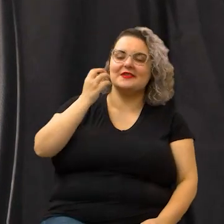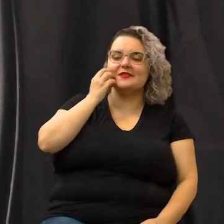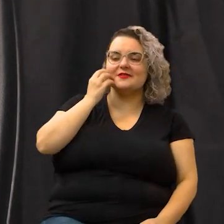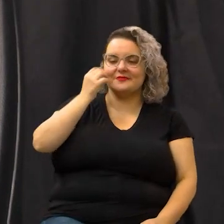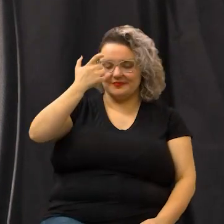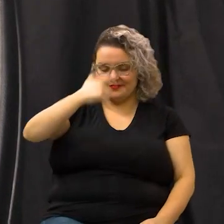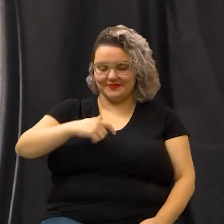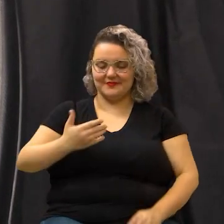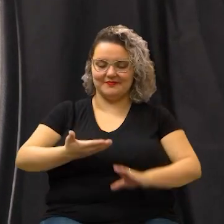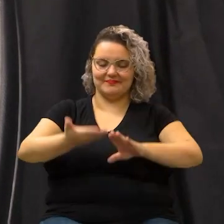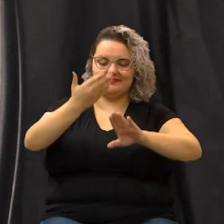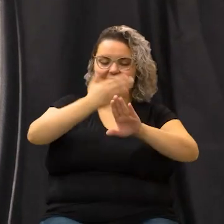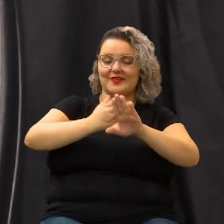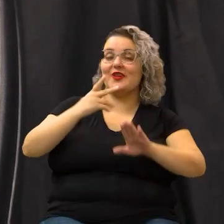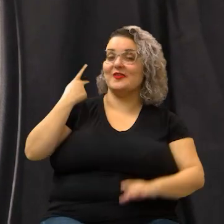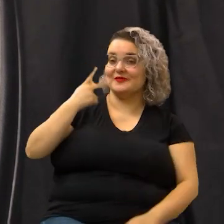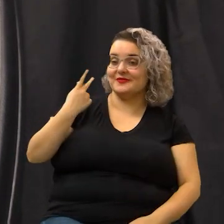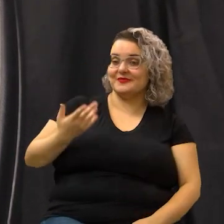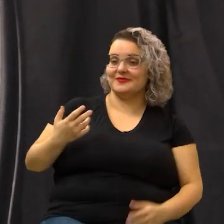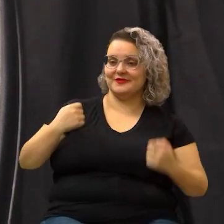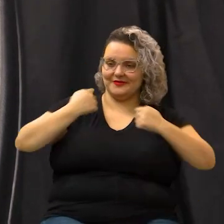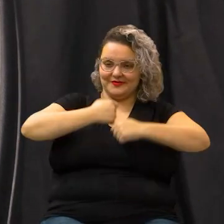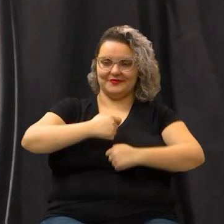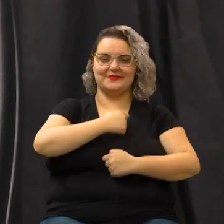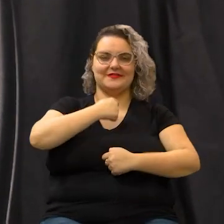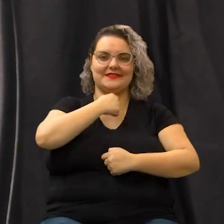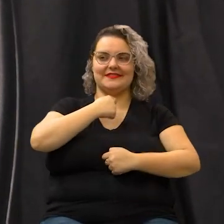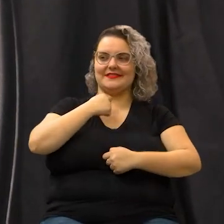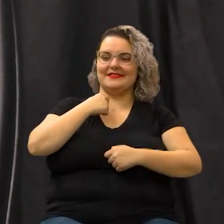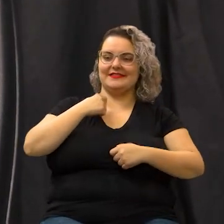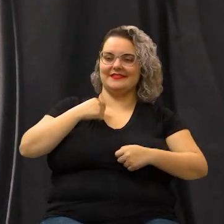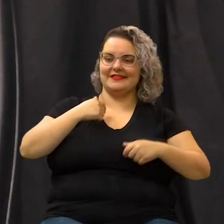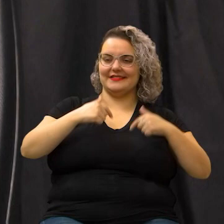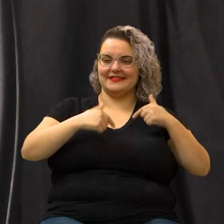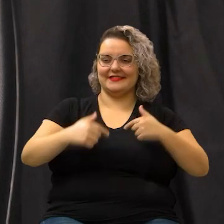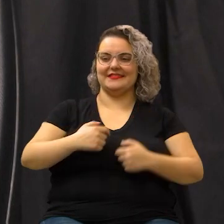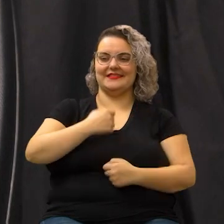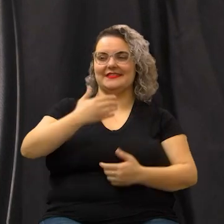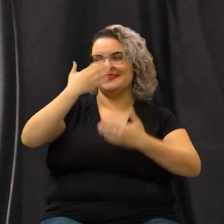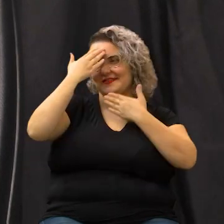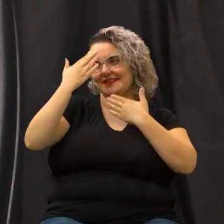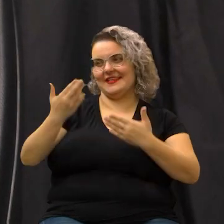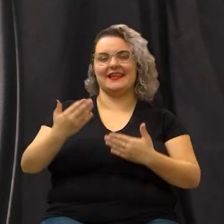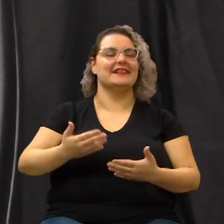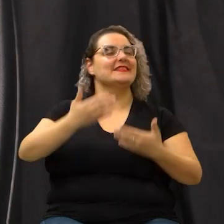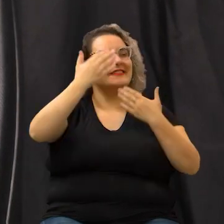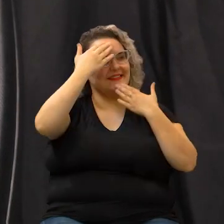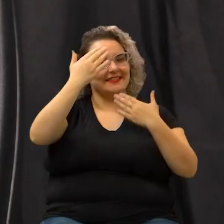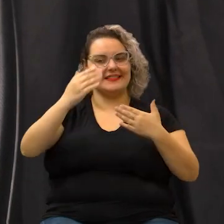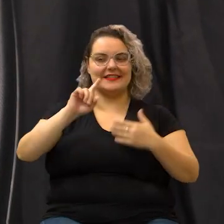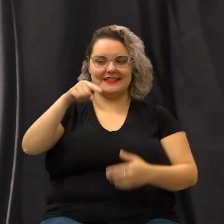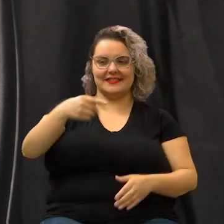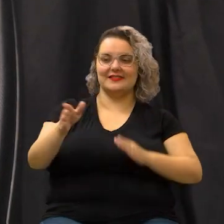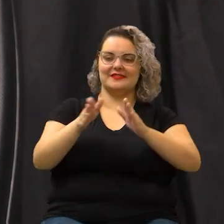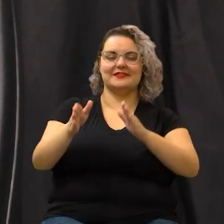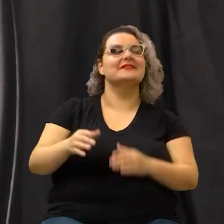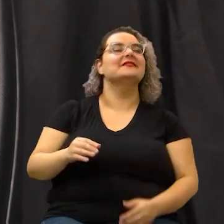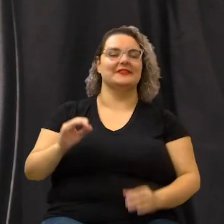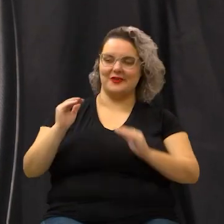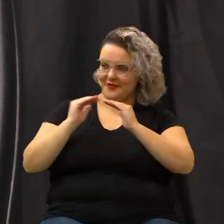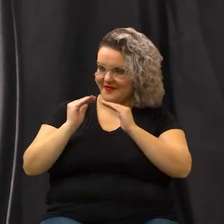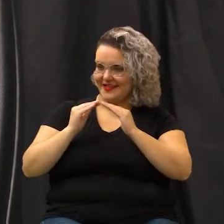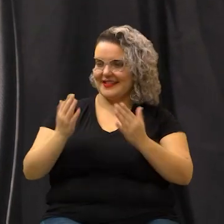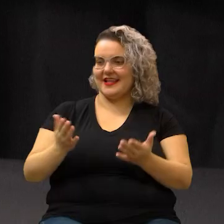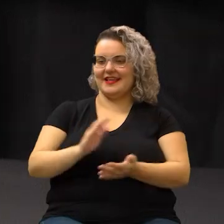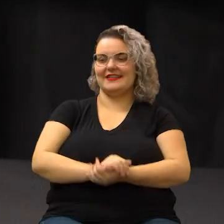vai poder conhecer um pouquinho mais do Igor por trás do terno e do uniforme de trabalho, né, da gravata. Tá obrigado. Certo, então.